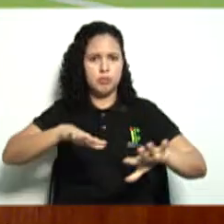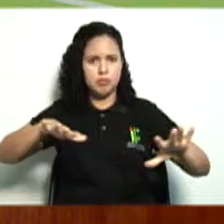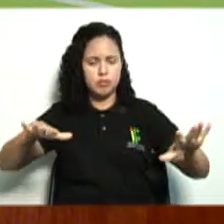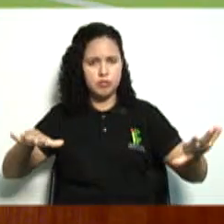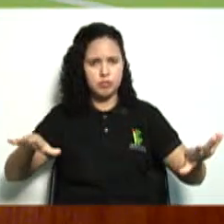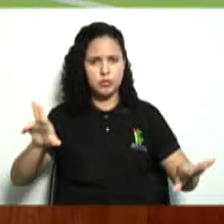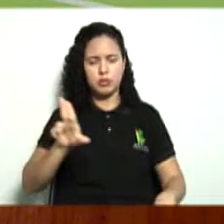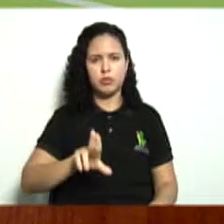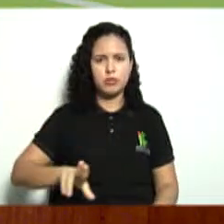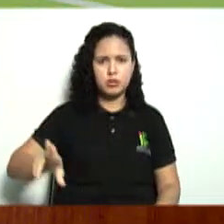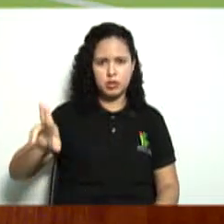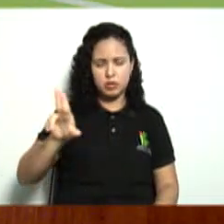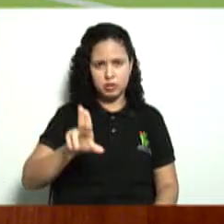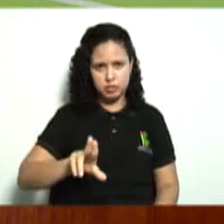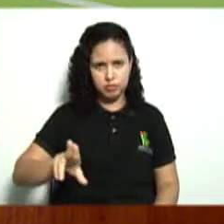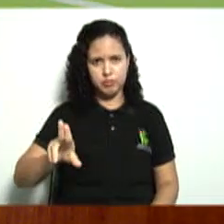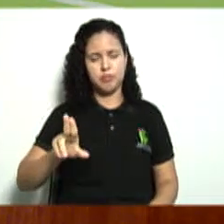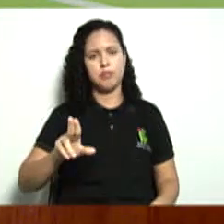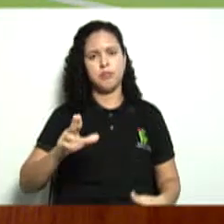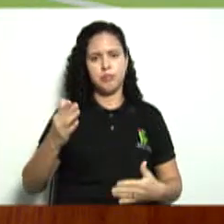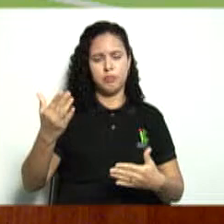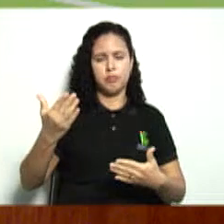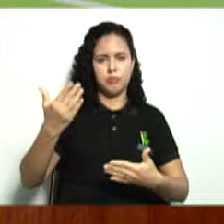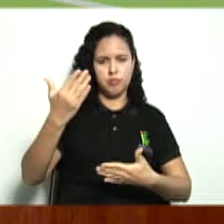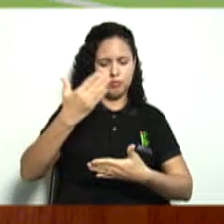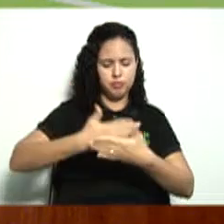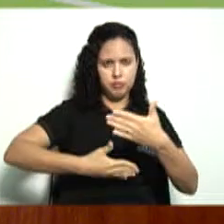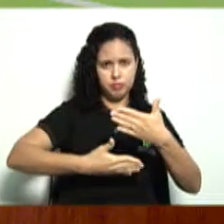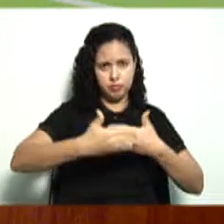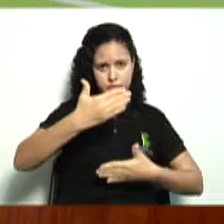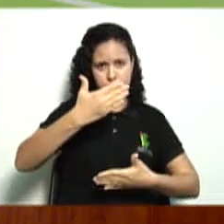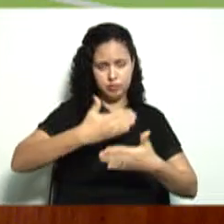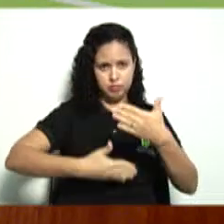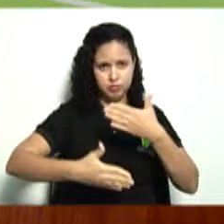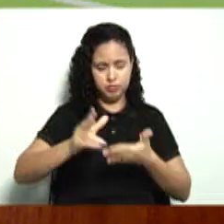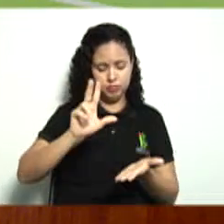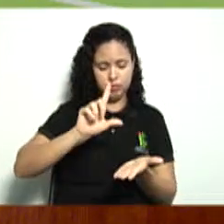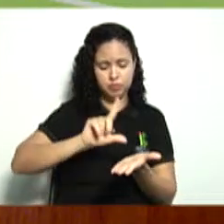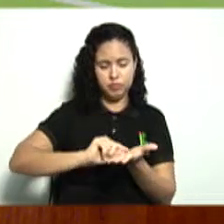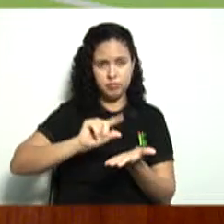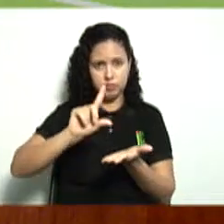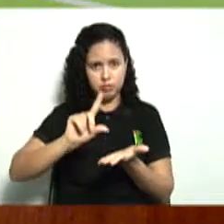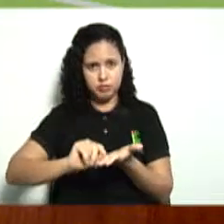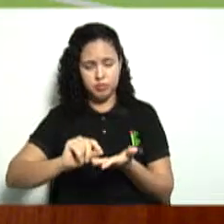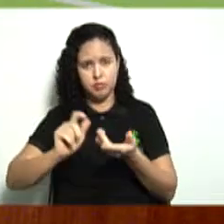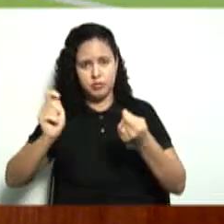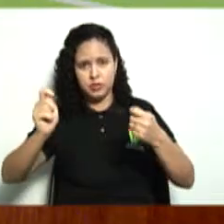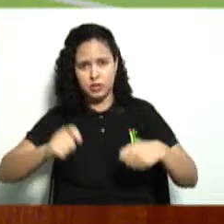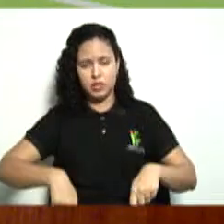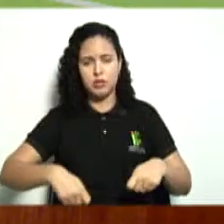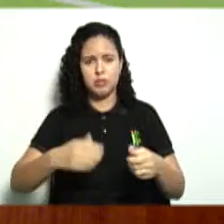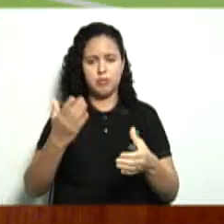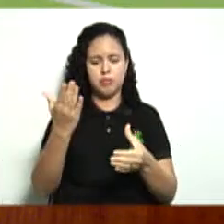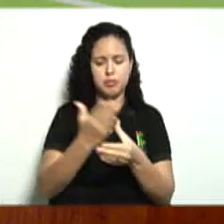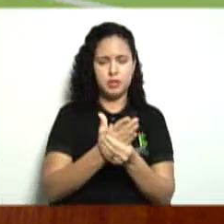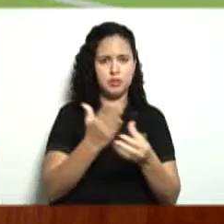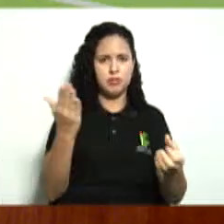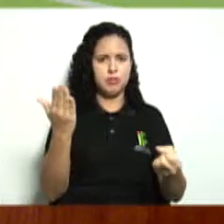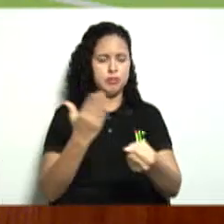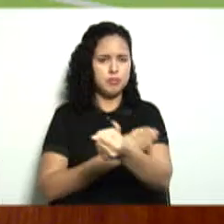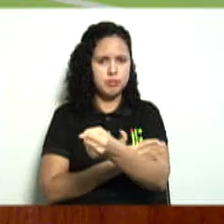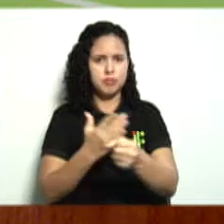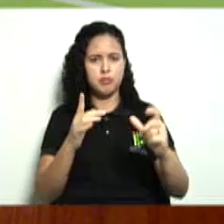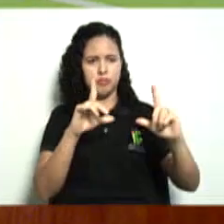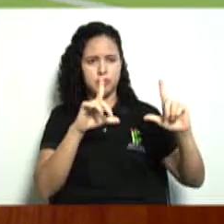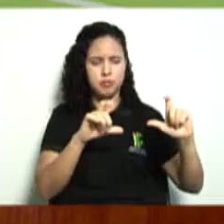da construção da interface gráfica nos sistemas operacionais. E aí você pode movimentar pastas, arquivos,